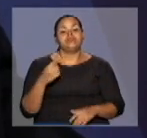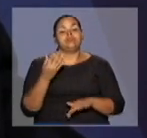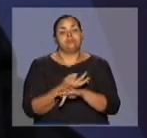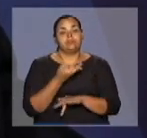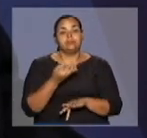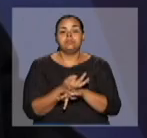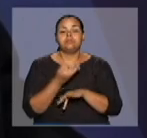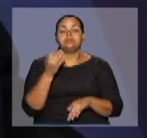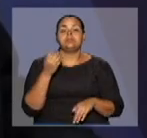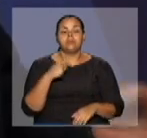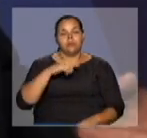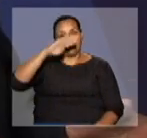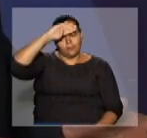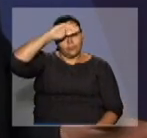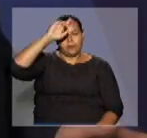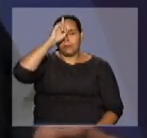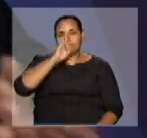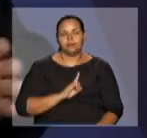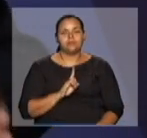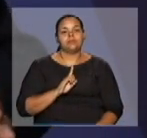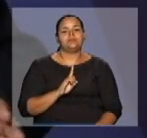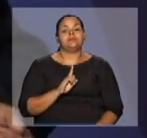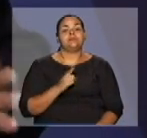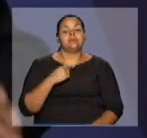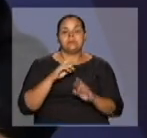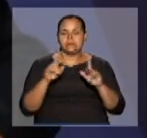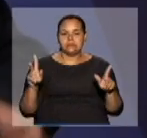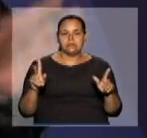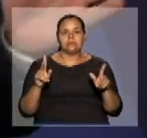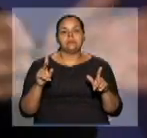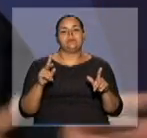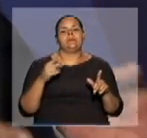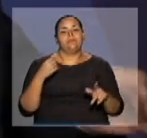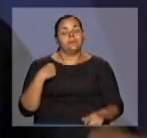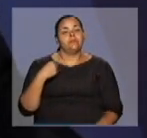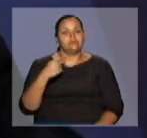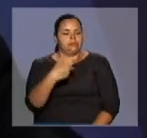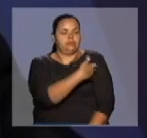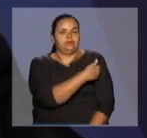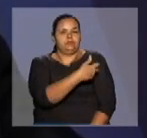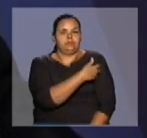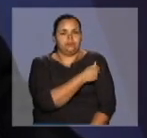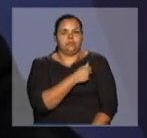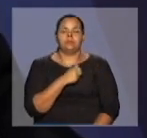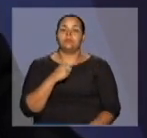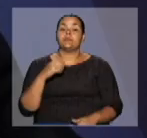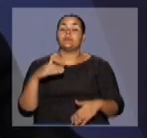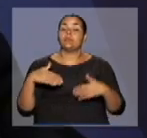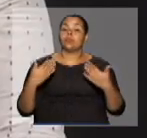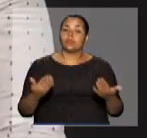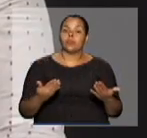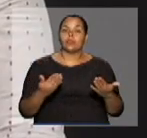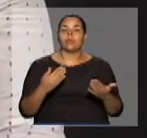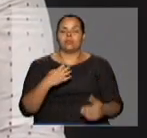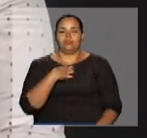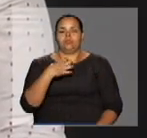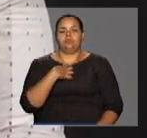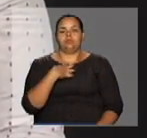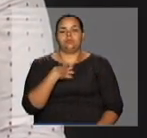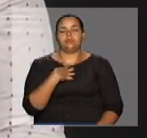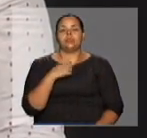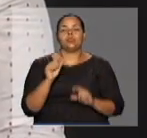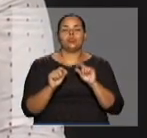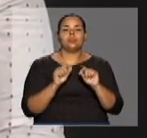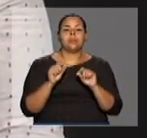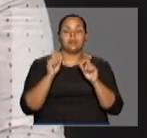o enfrentamento da febre amarela de uma maneira diferente, contando com essa vacinação. E quais são os